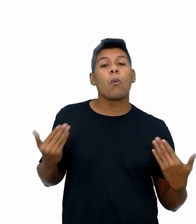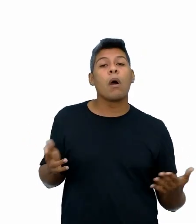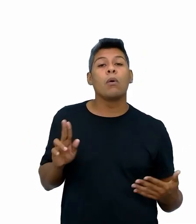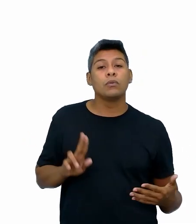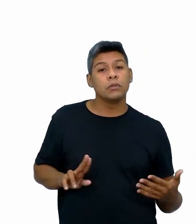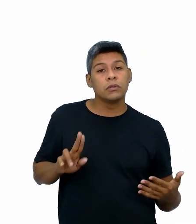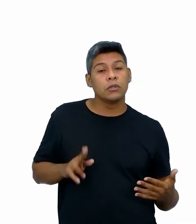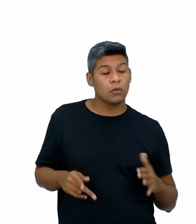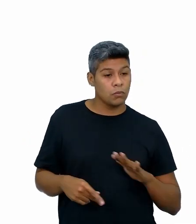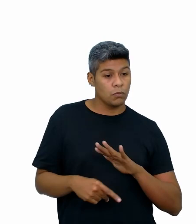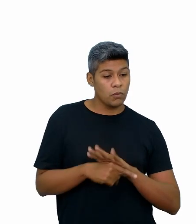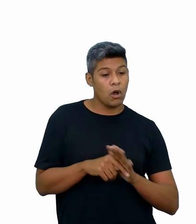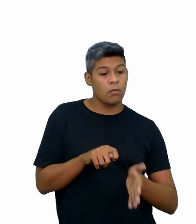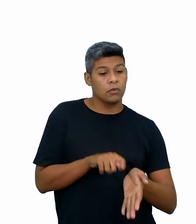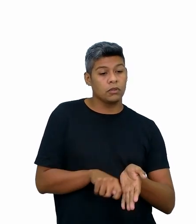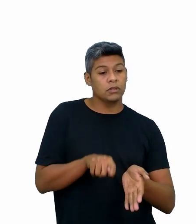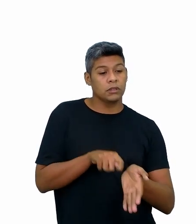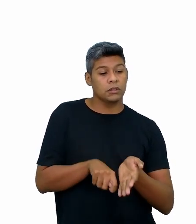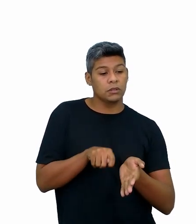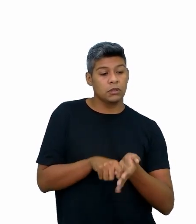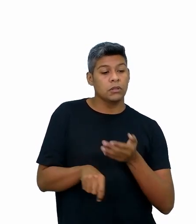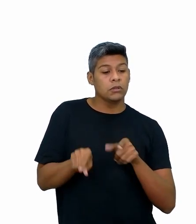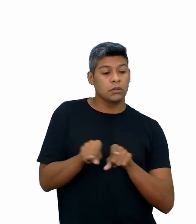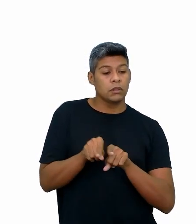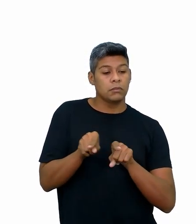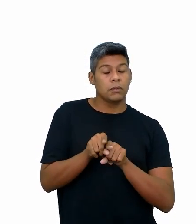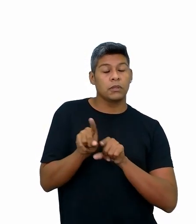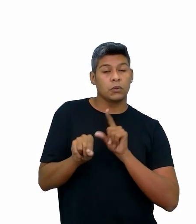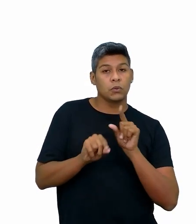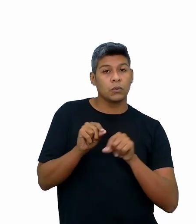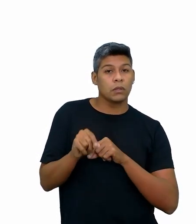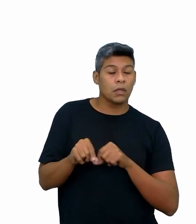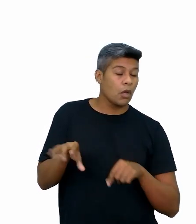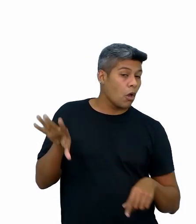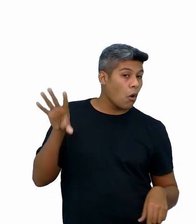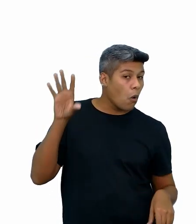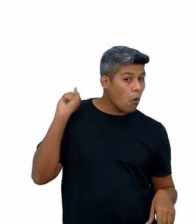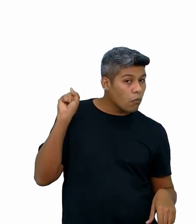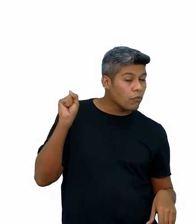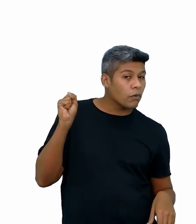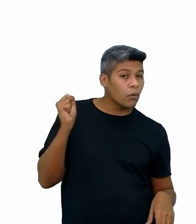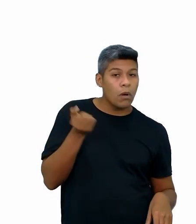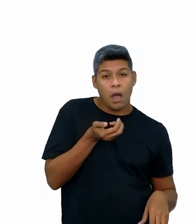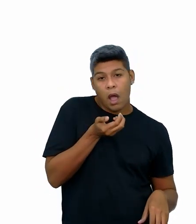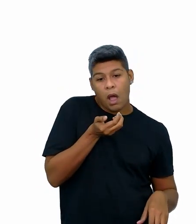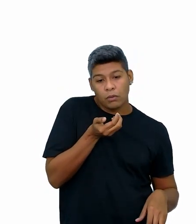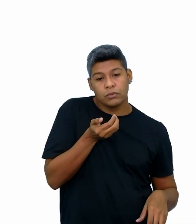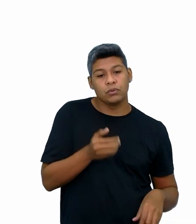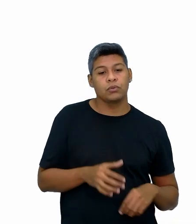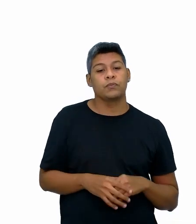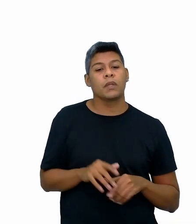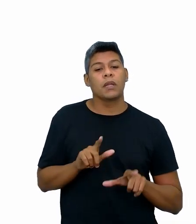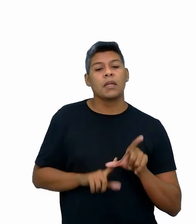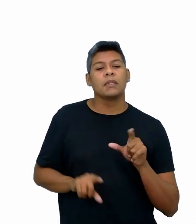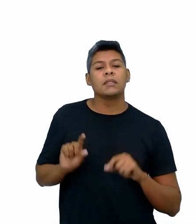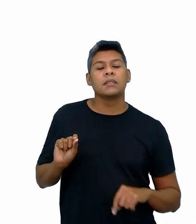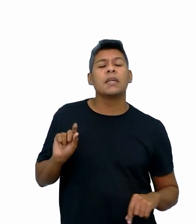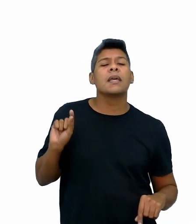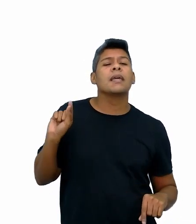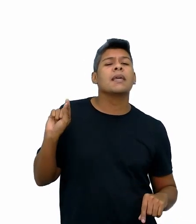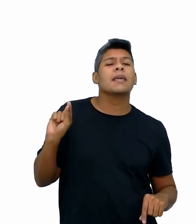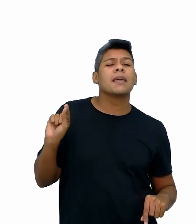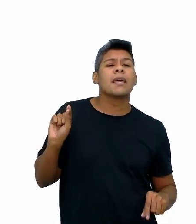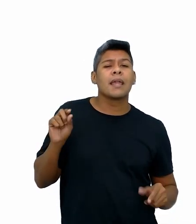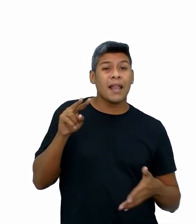tanto no texto escrito, né, como também no áudio que eles ouviram, tá? Na letra C, quem provavelmente lê